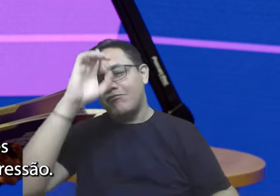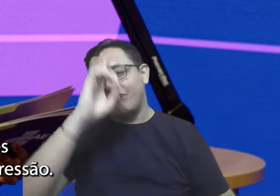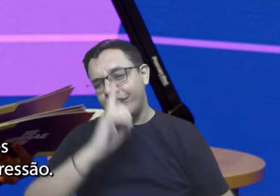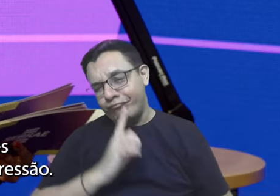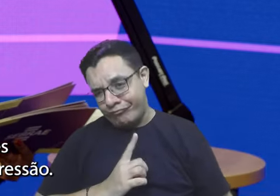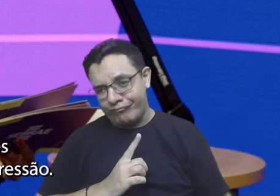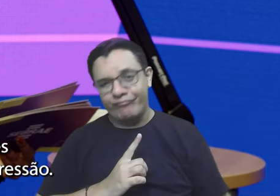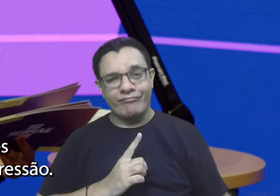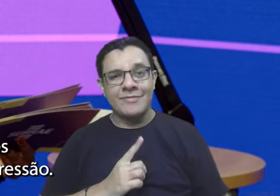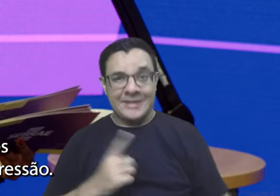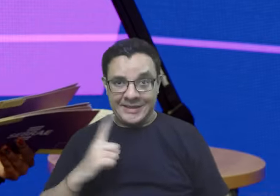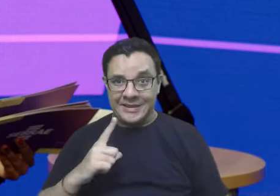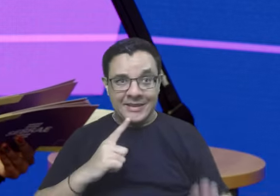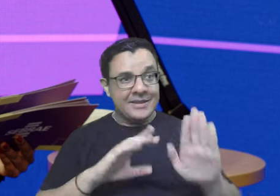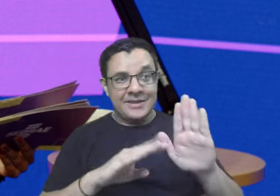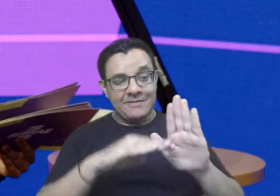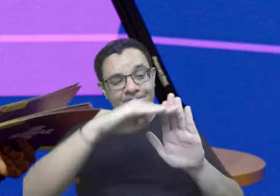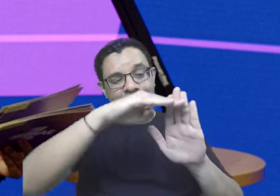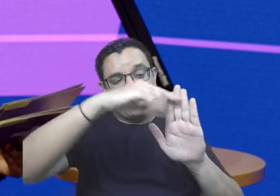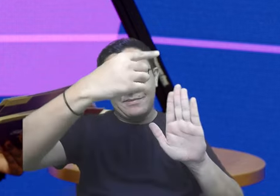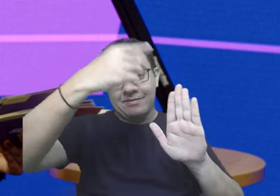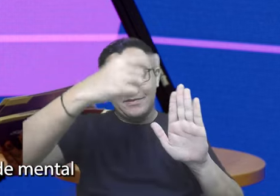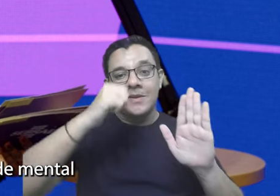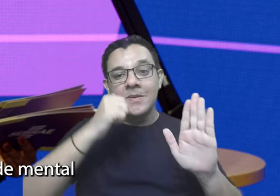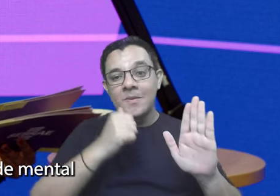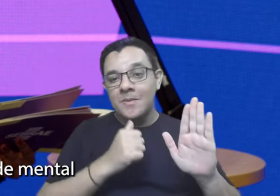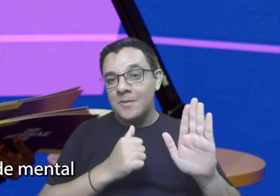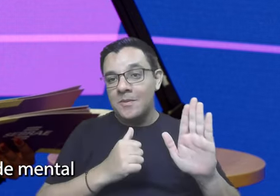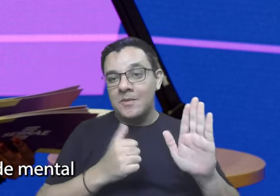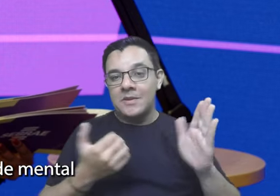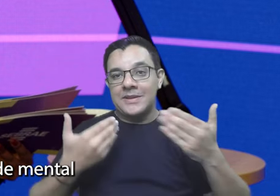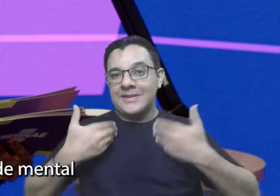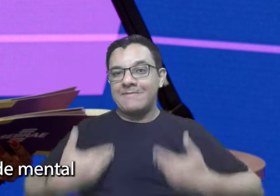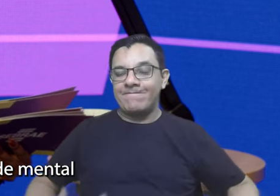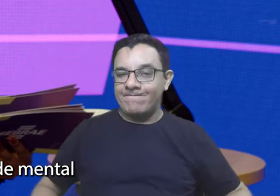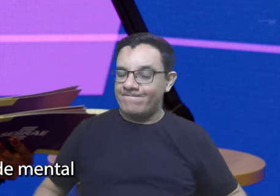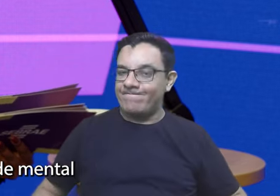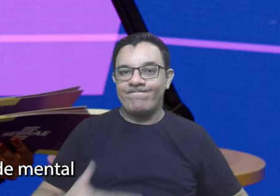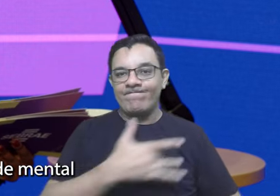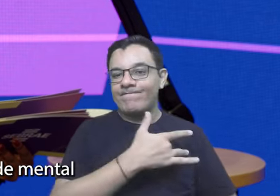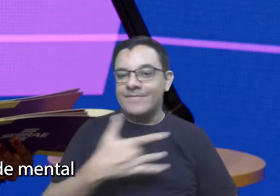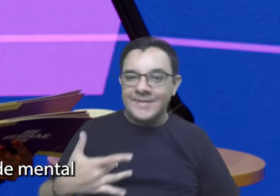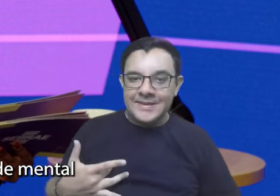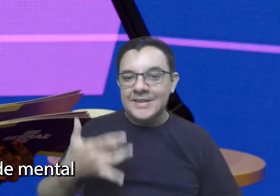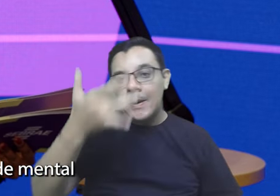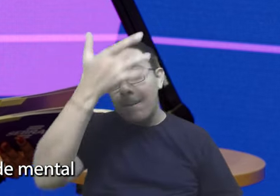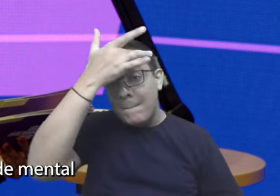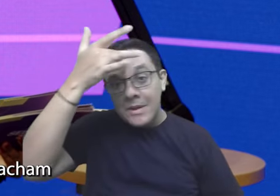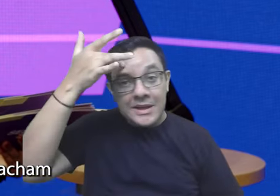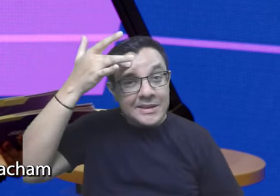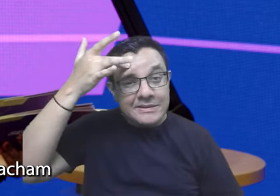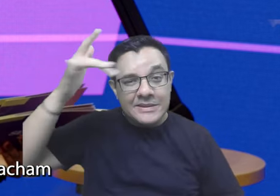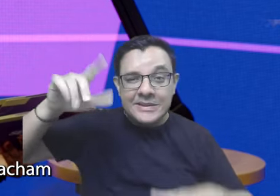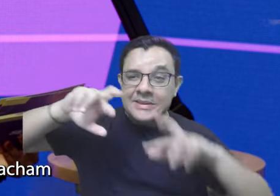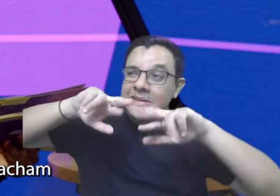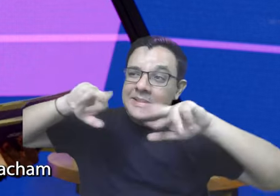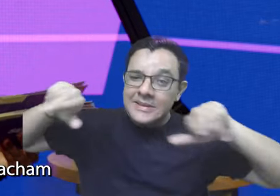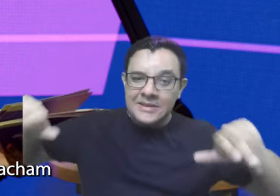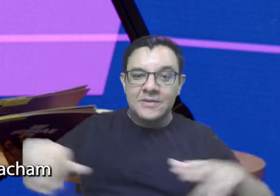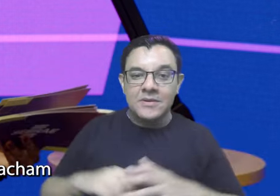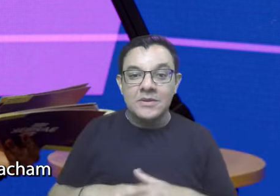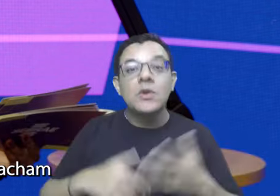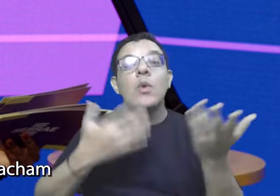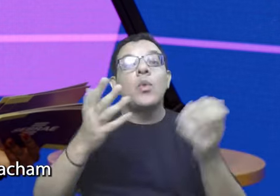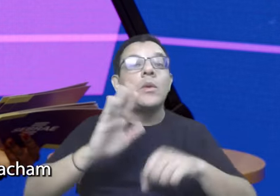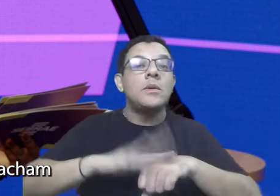de depressão né Isso é muito pesado problemas com saúde física saúde mental e quais